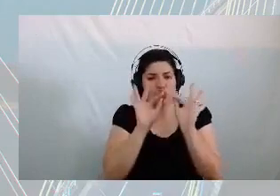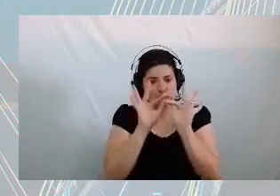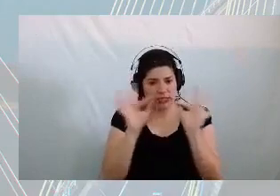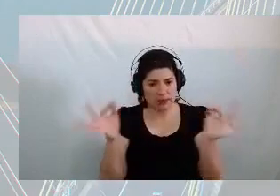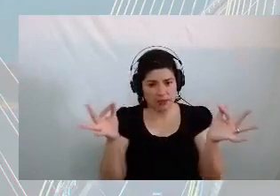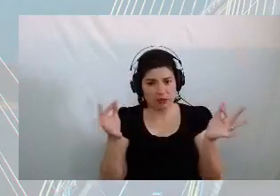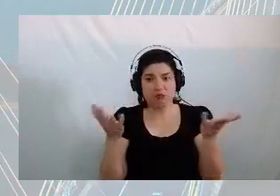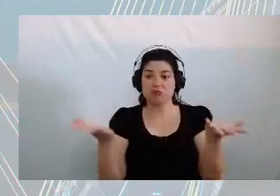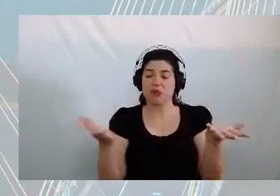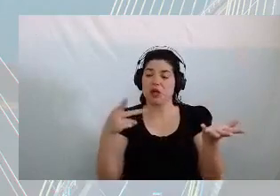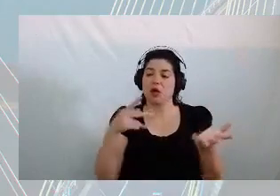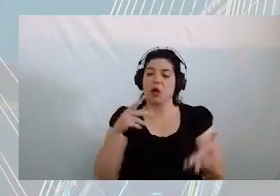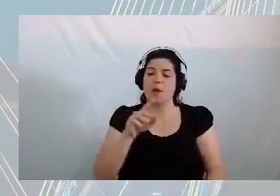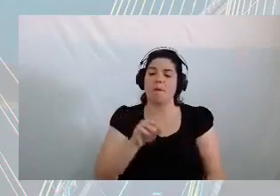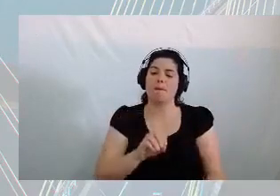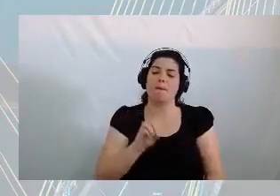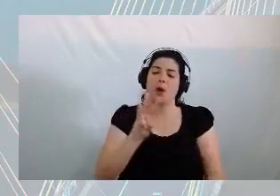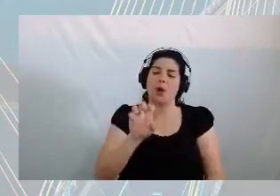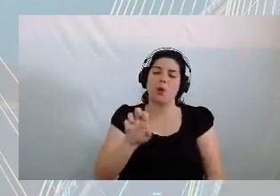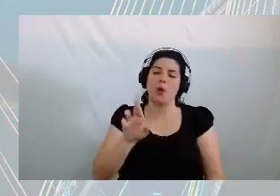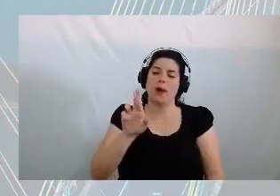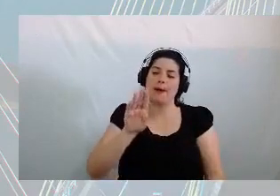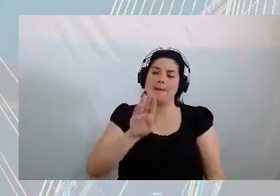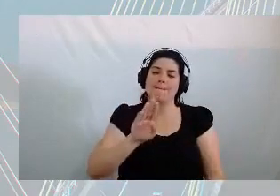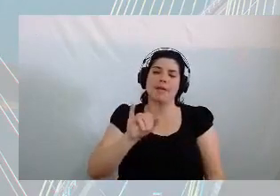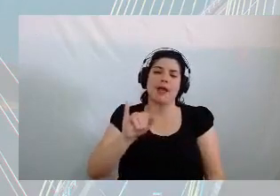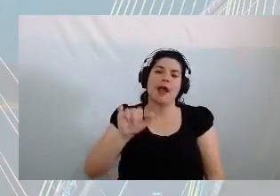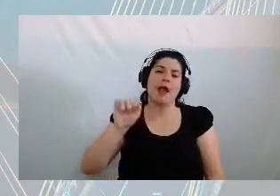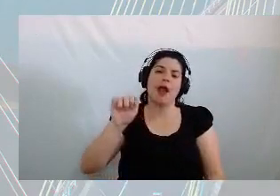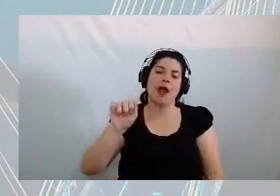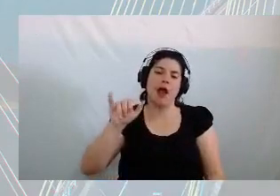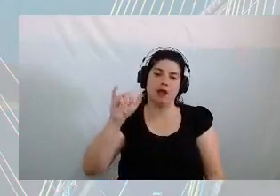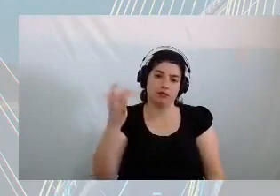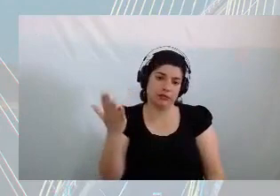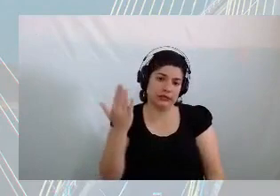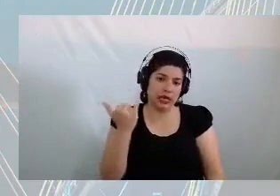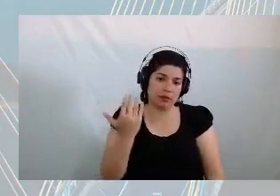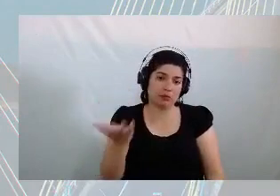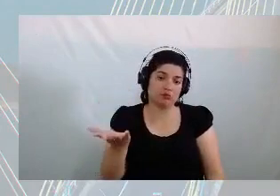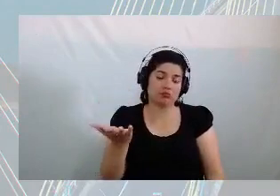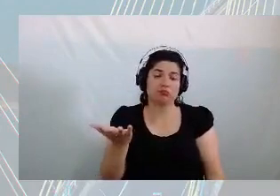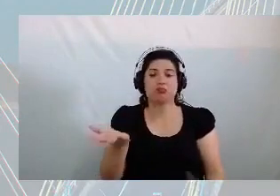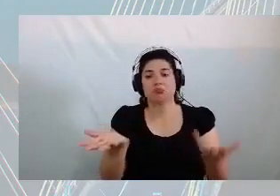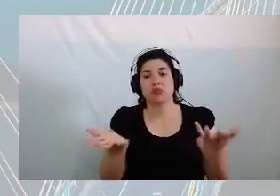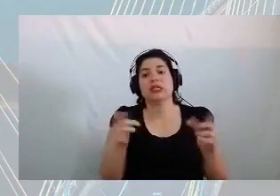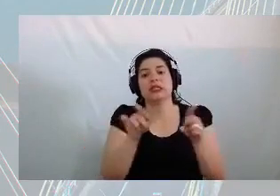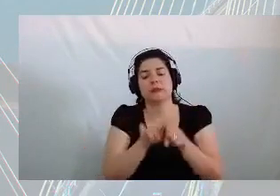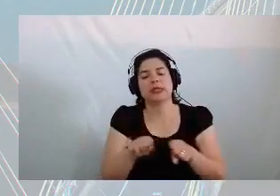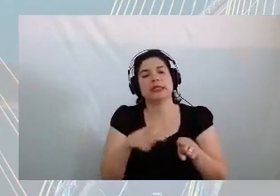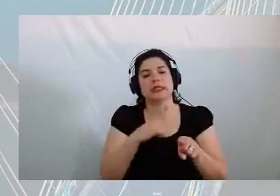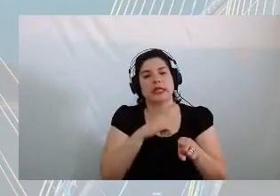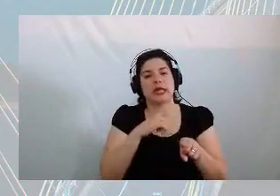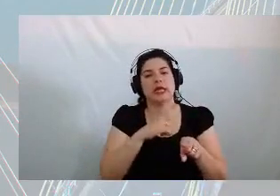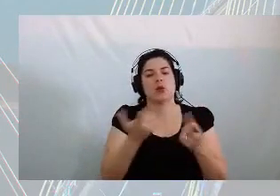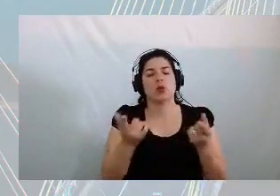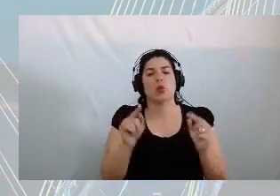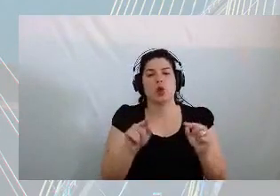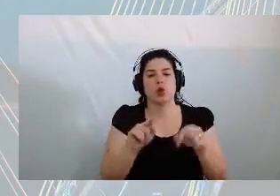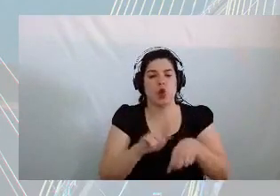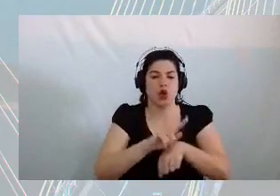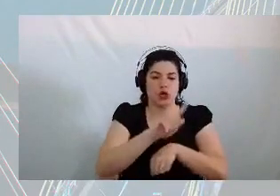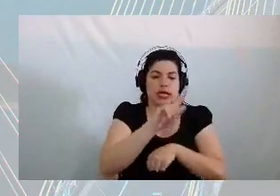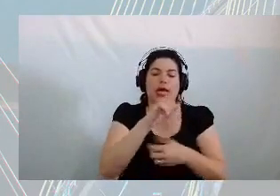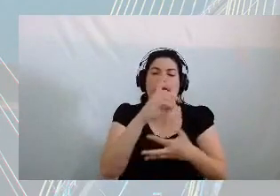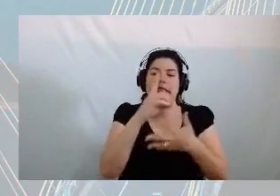extremo a gente está falando de muitos pontos importantes, como, por exemplo, ter uma governança de dados, né, ter uma arquitetura bem